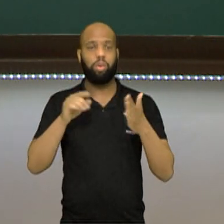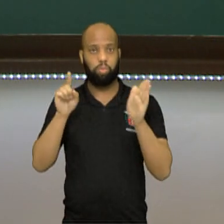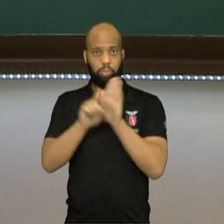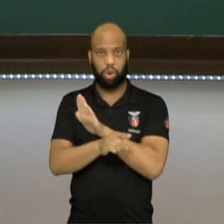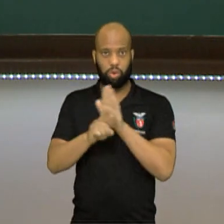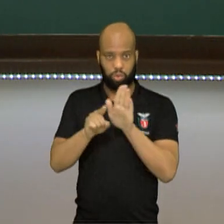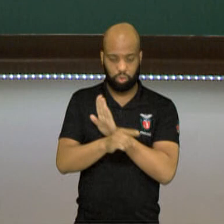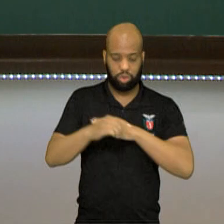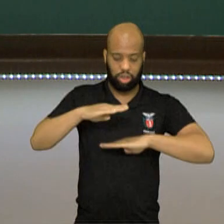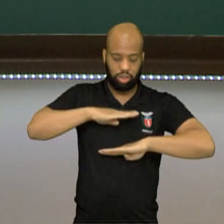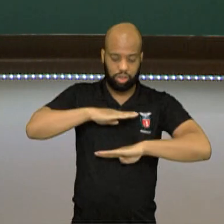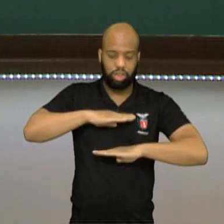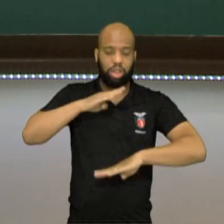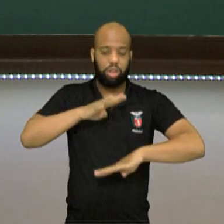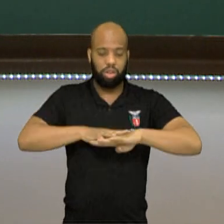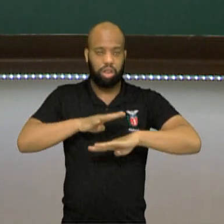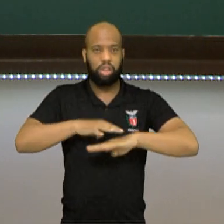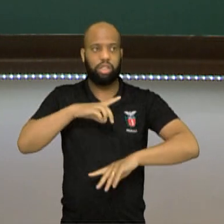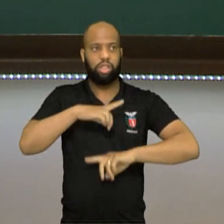probleminha trouxe